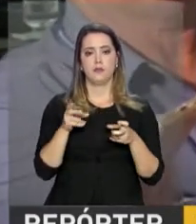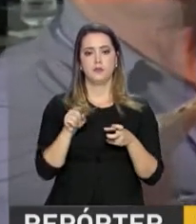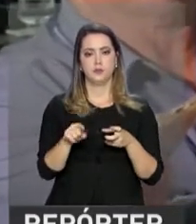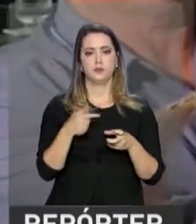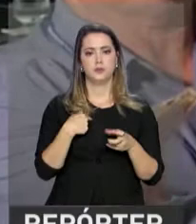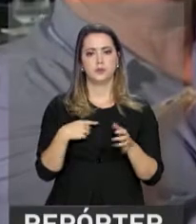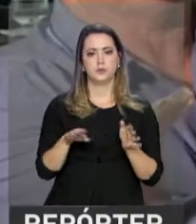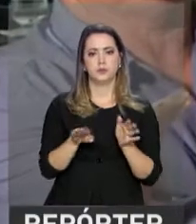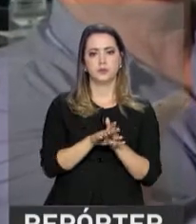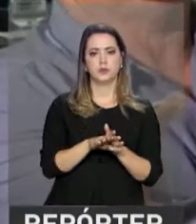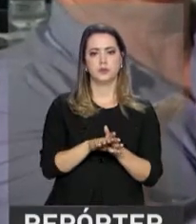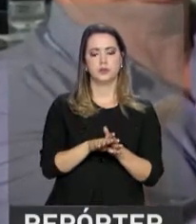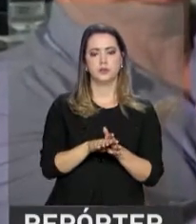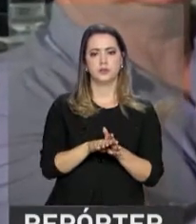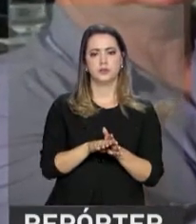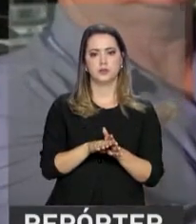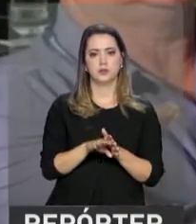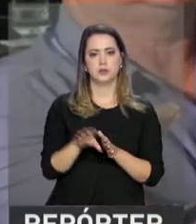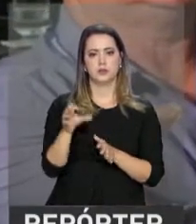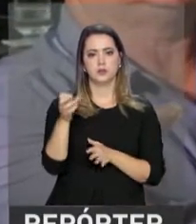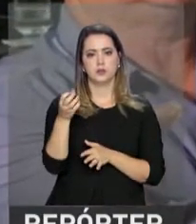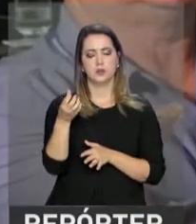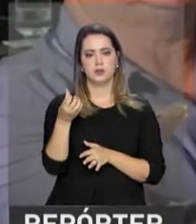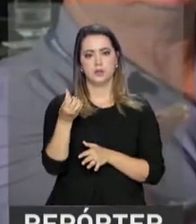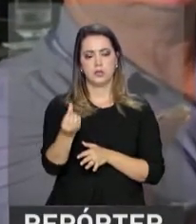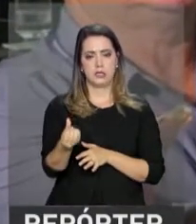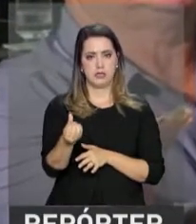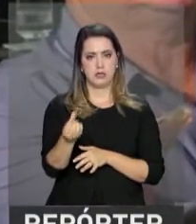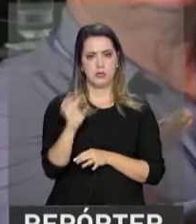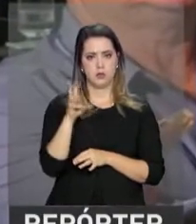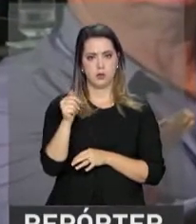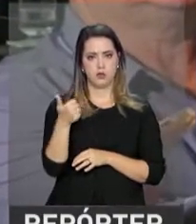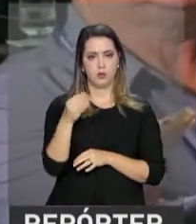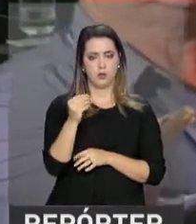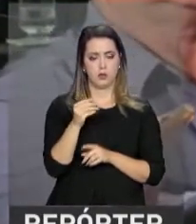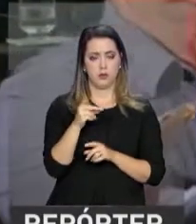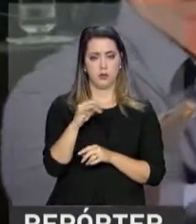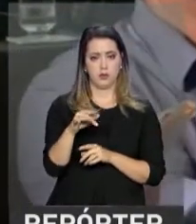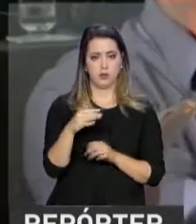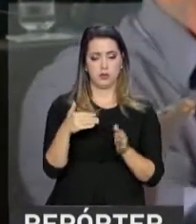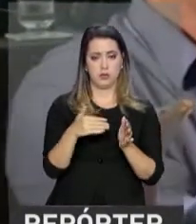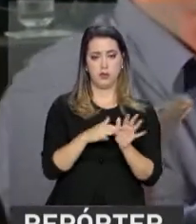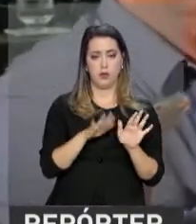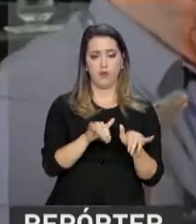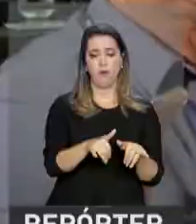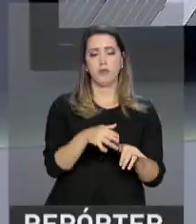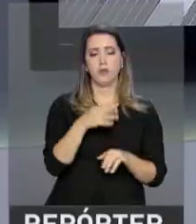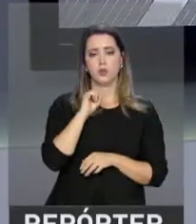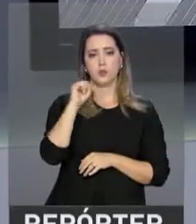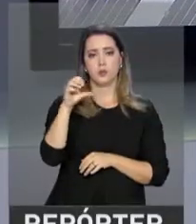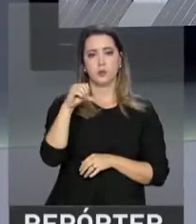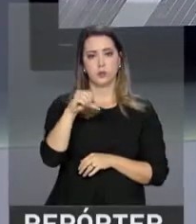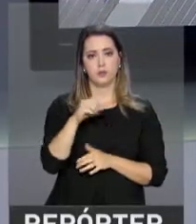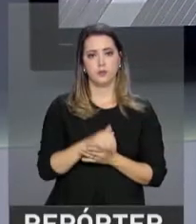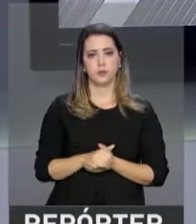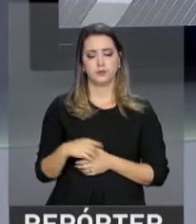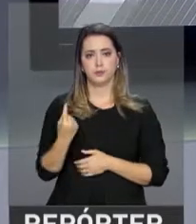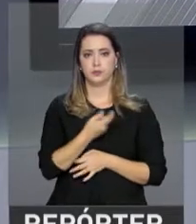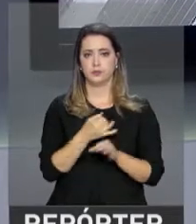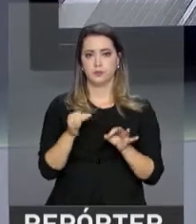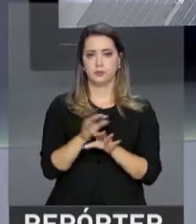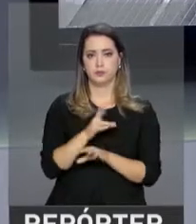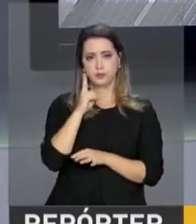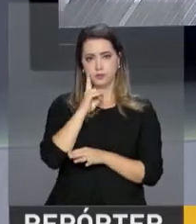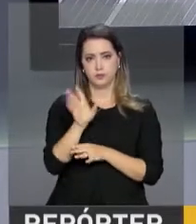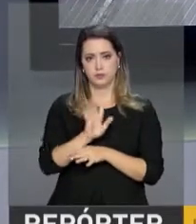é chegar a 30 com mais 10 dias e chegar a 9 até o final de abril. Nós ficamos por